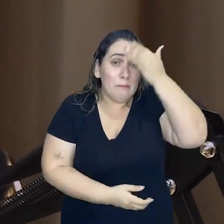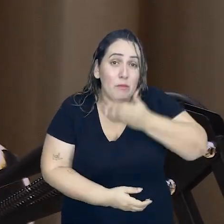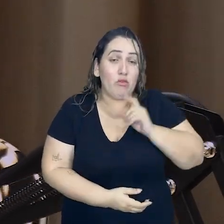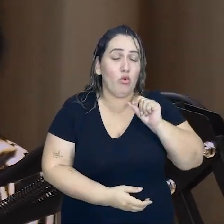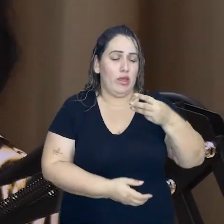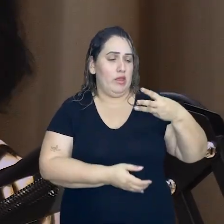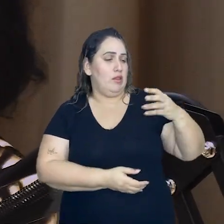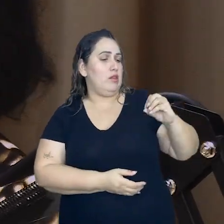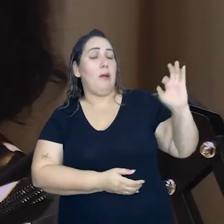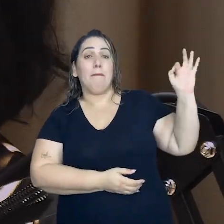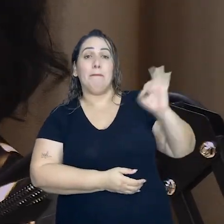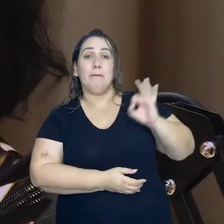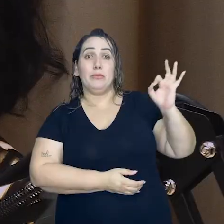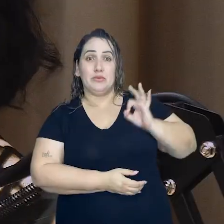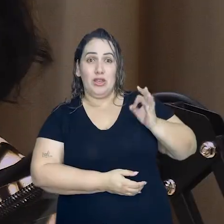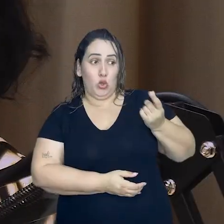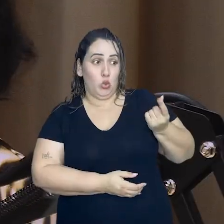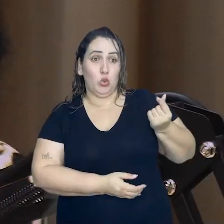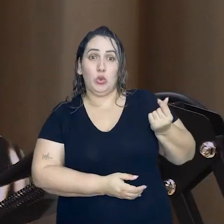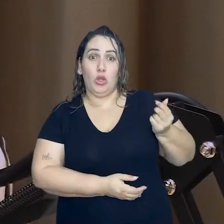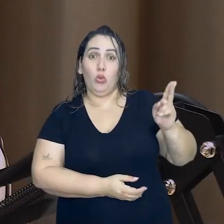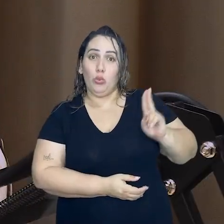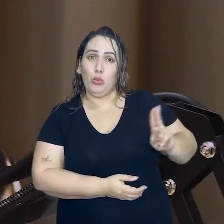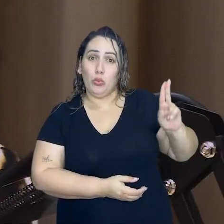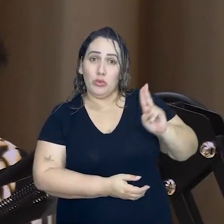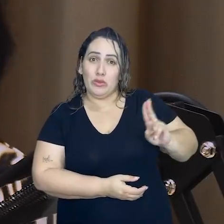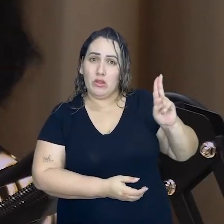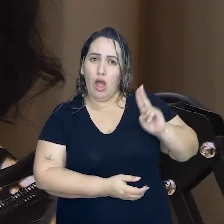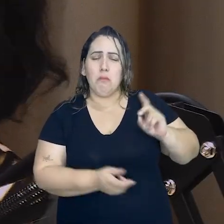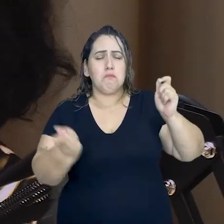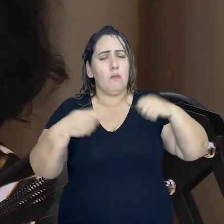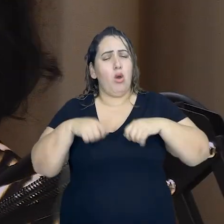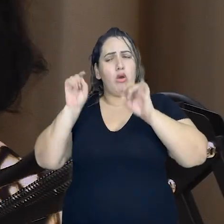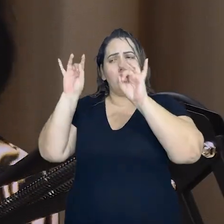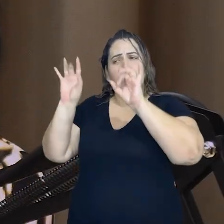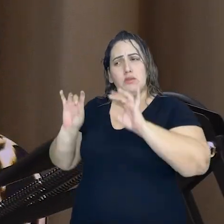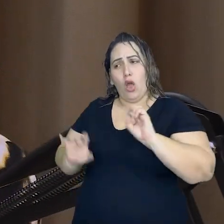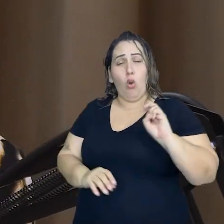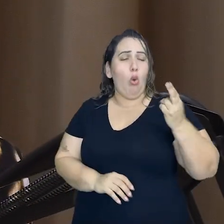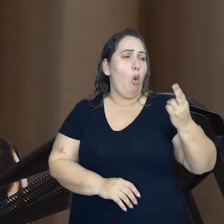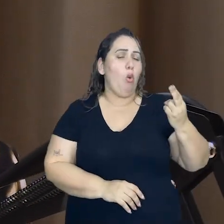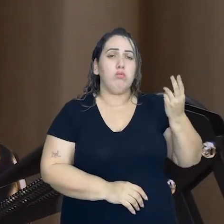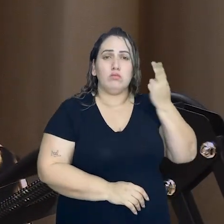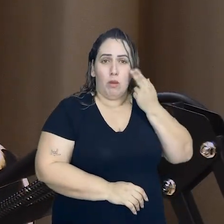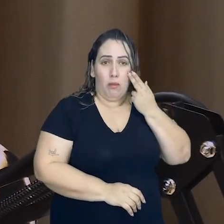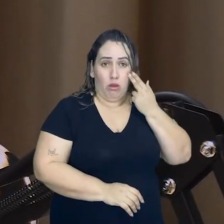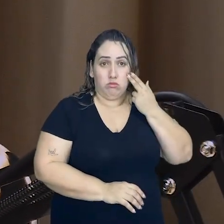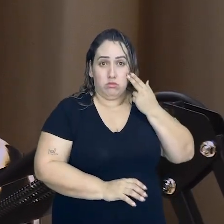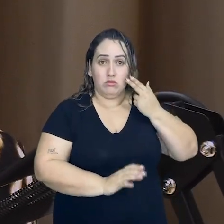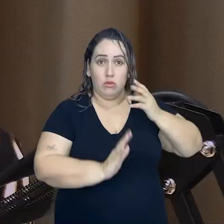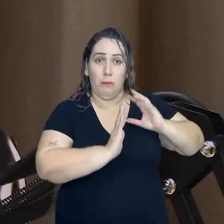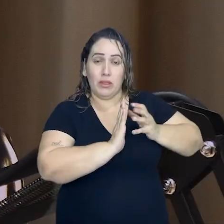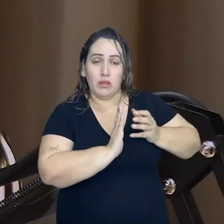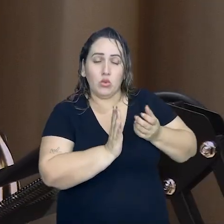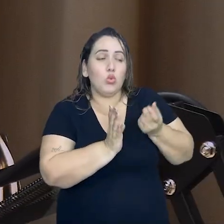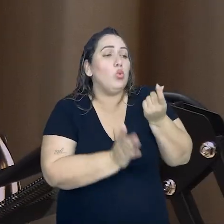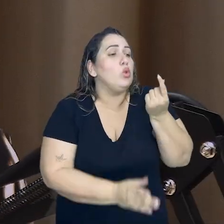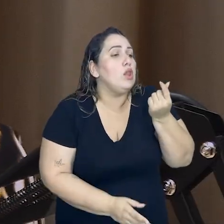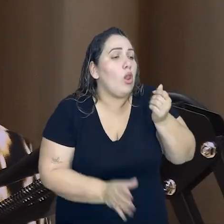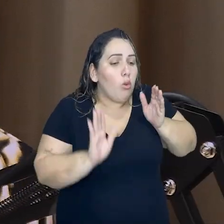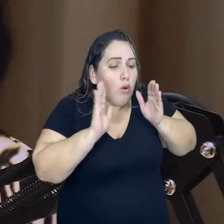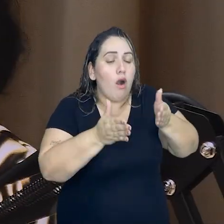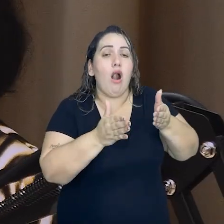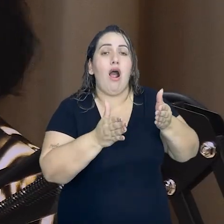30% de aplicação daquele dinheiro, seja fundo especial, seja fundo partidário, em candidaturas femininas. Fora